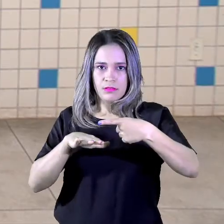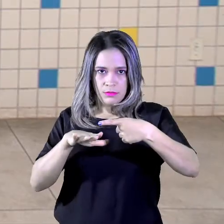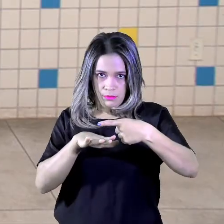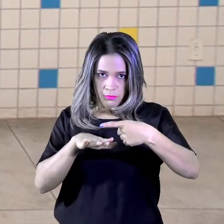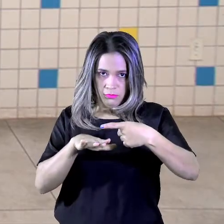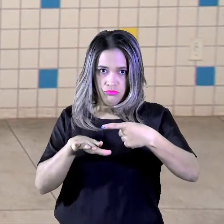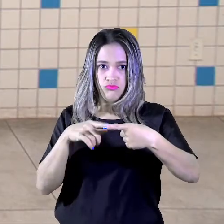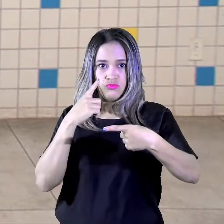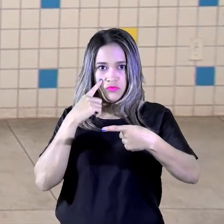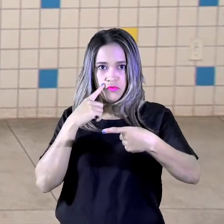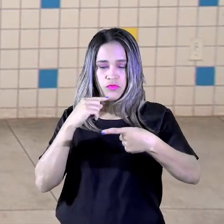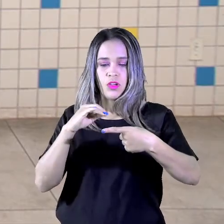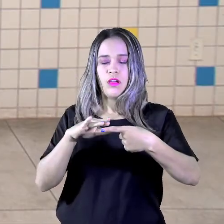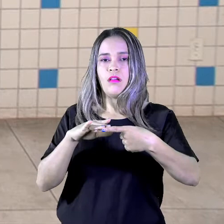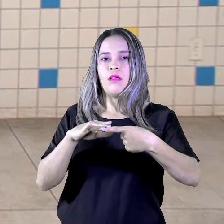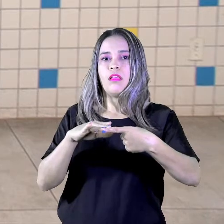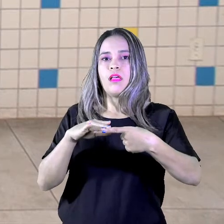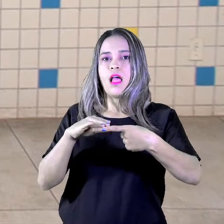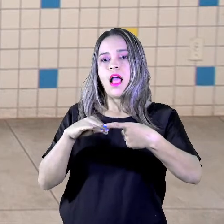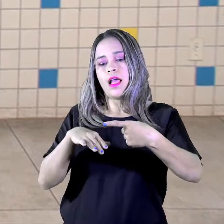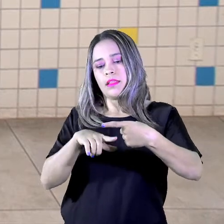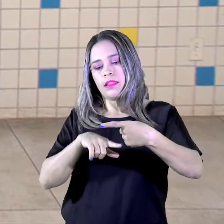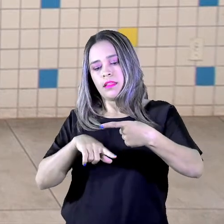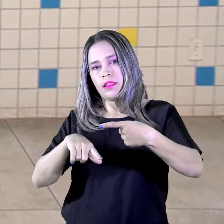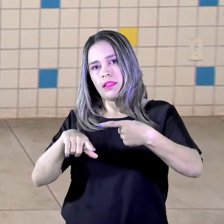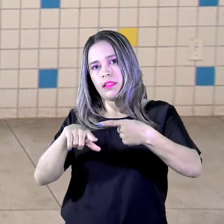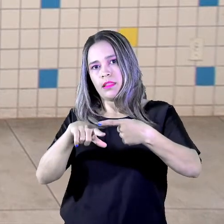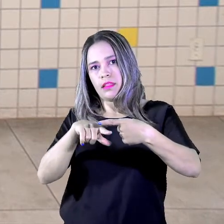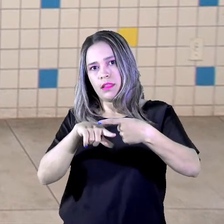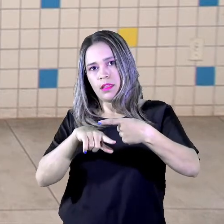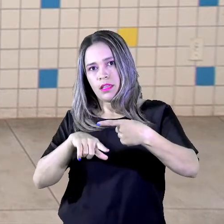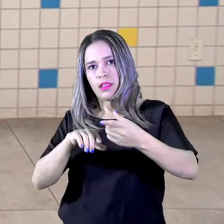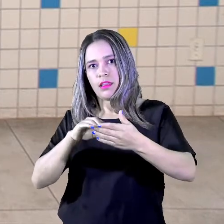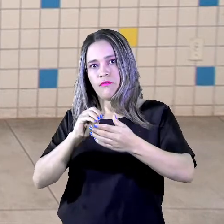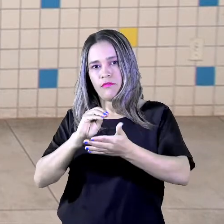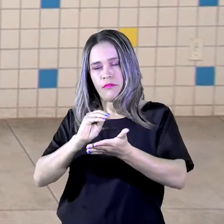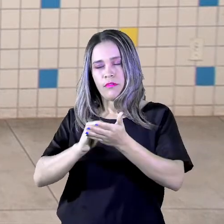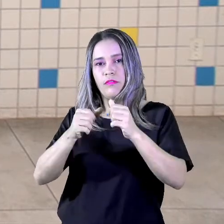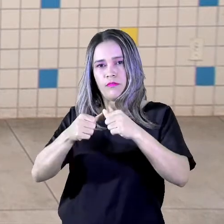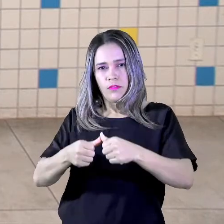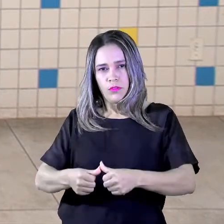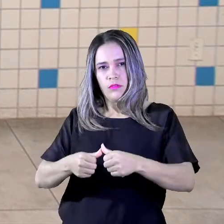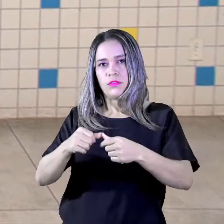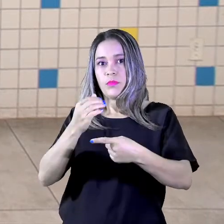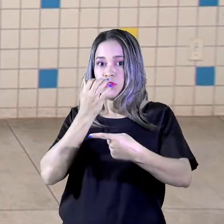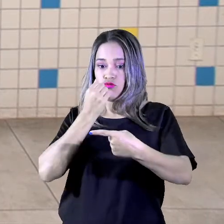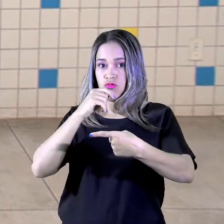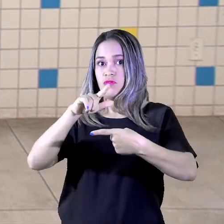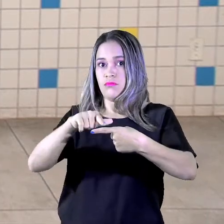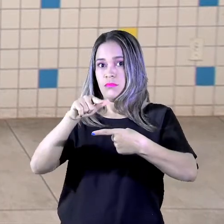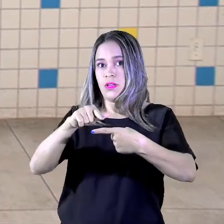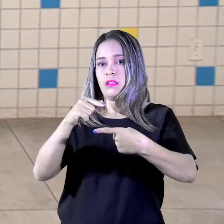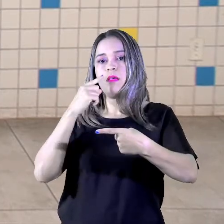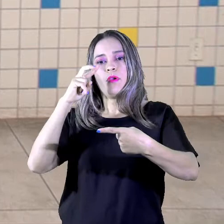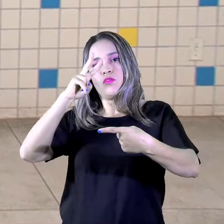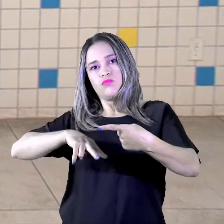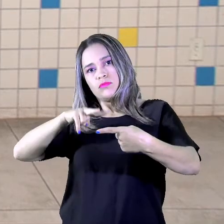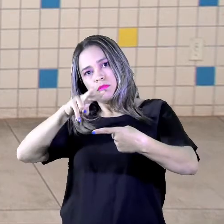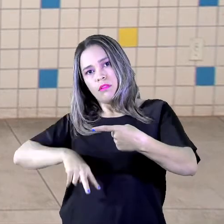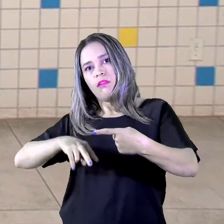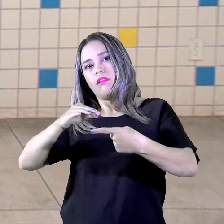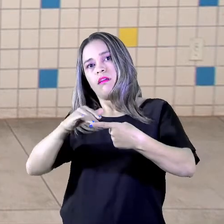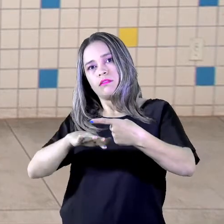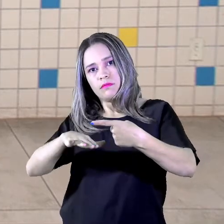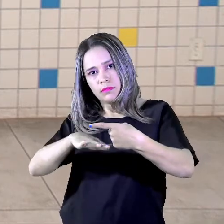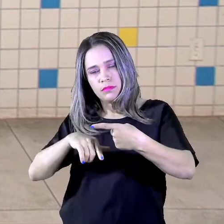nós vimos as partes que sobraram ao invés de ser as consumidas e vimos como se ler essas frações.